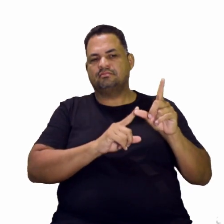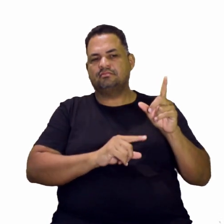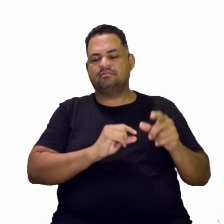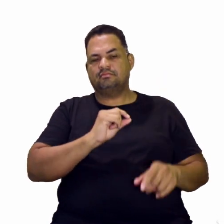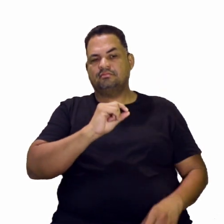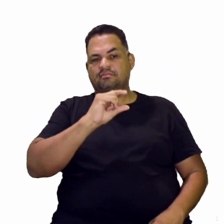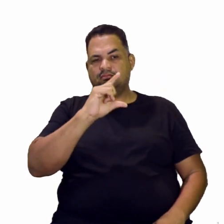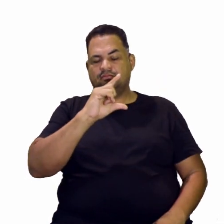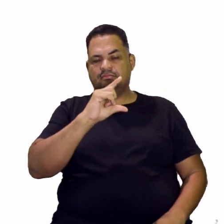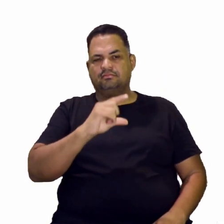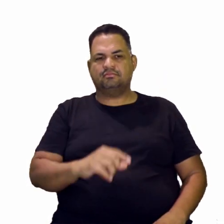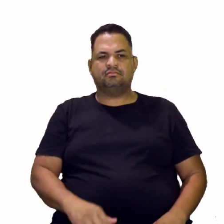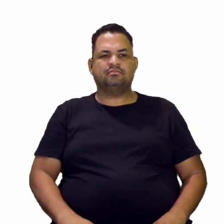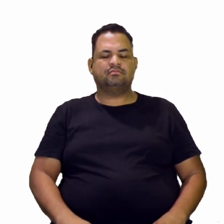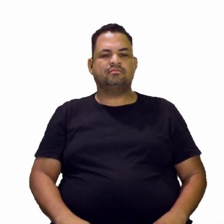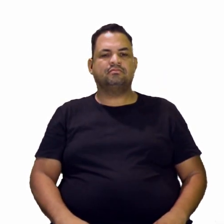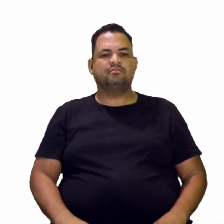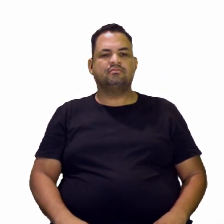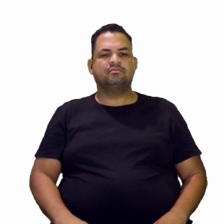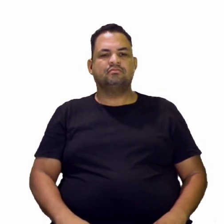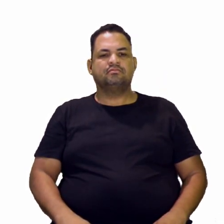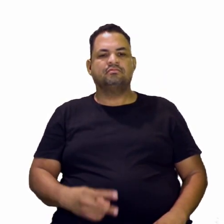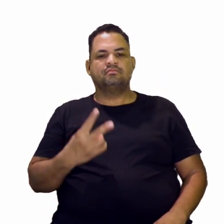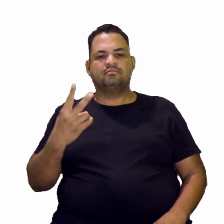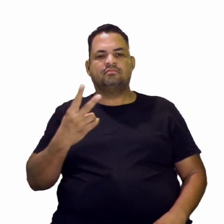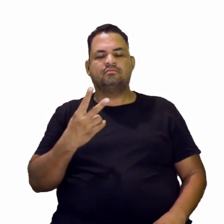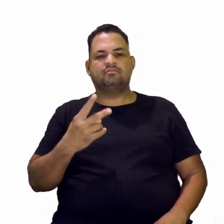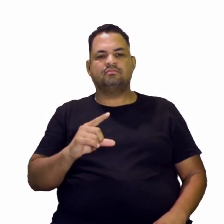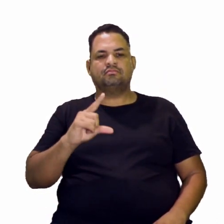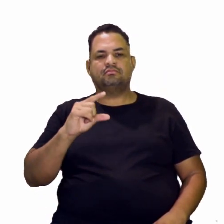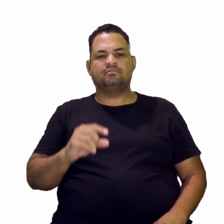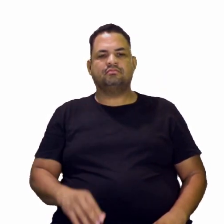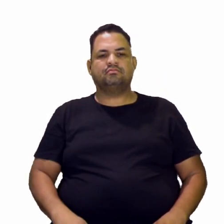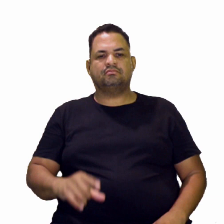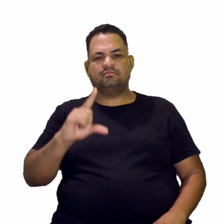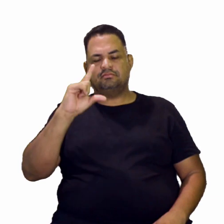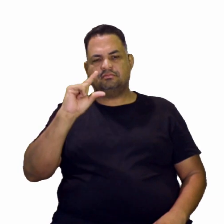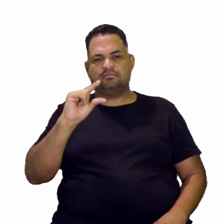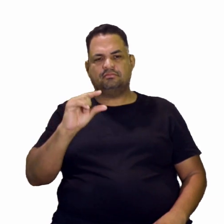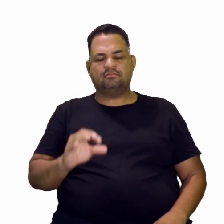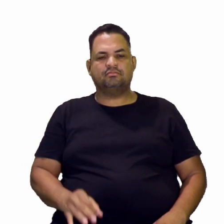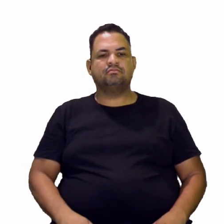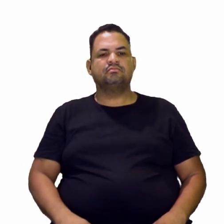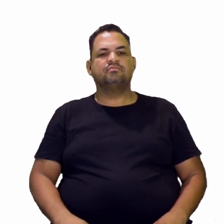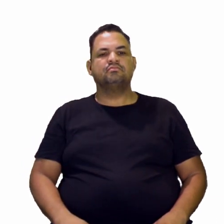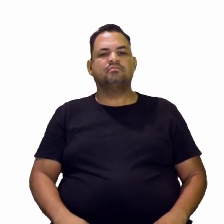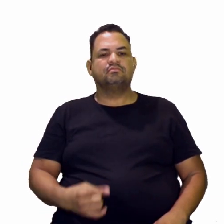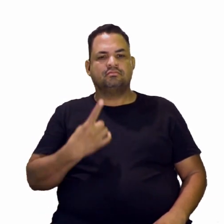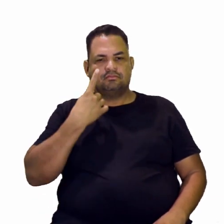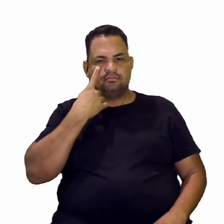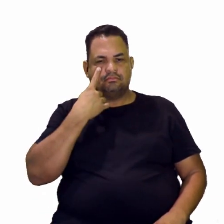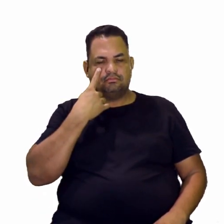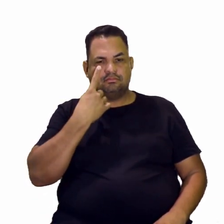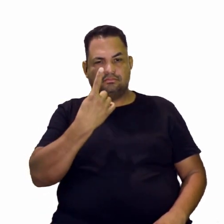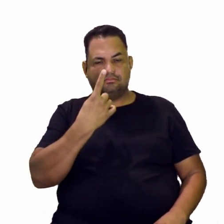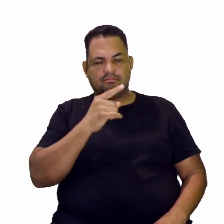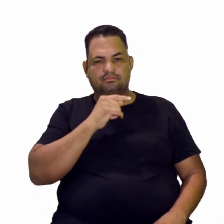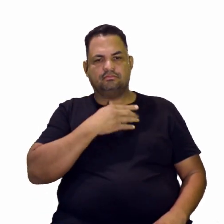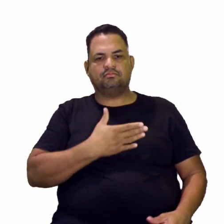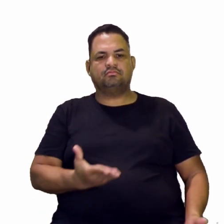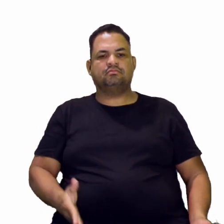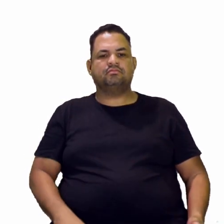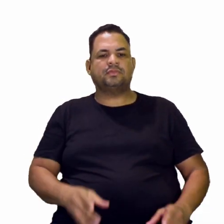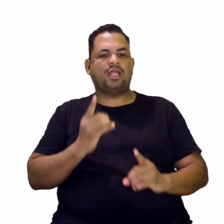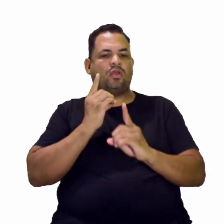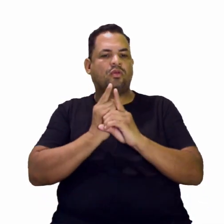gênero maiúscula e a segunda com o epíteto minúsculo, tá? É só você procurar isso, você mata a